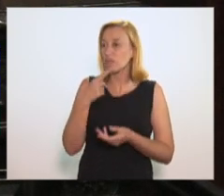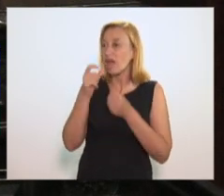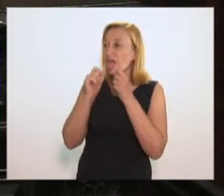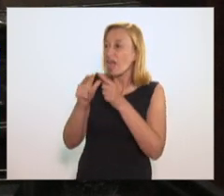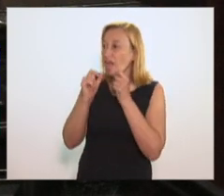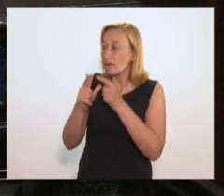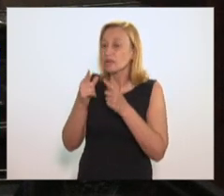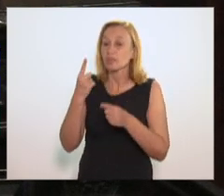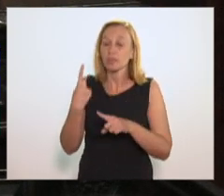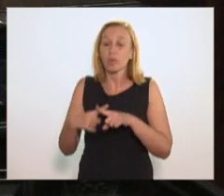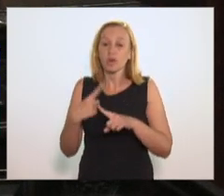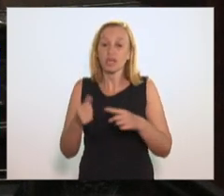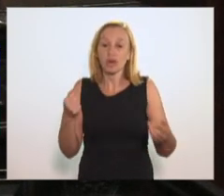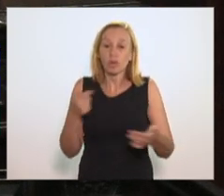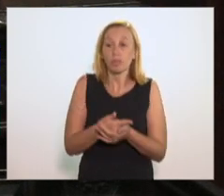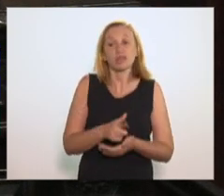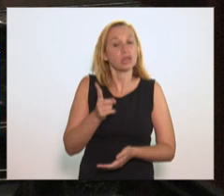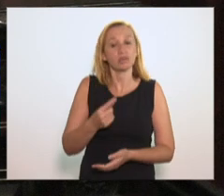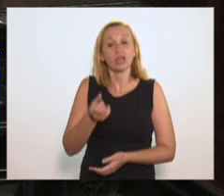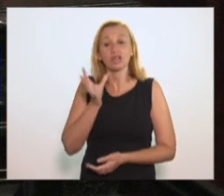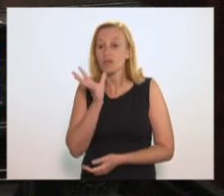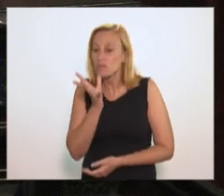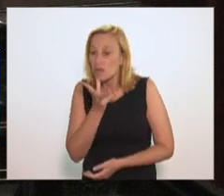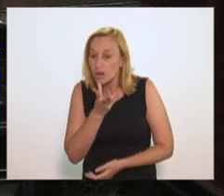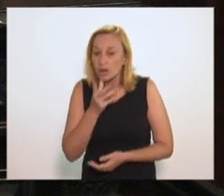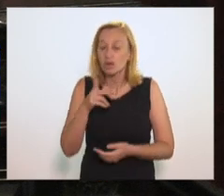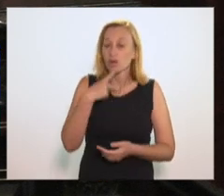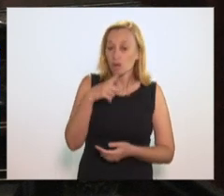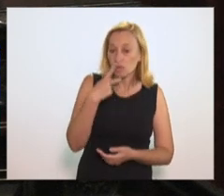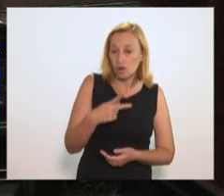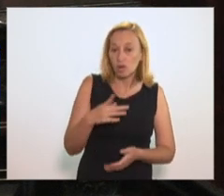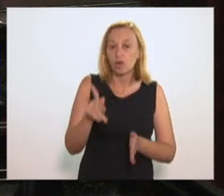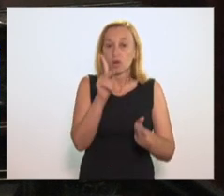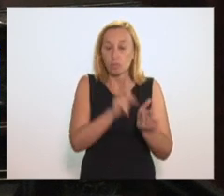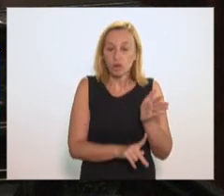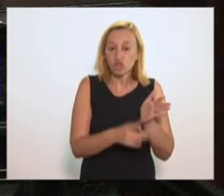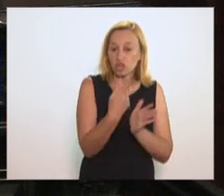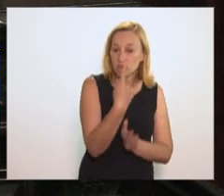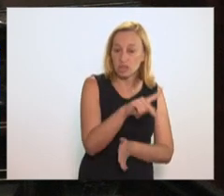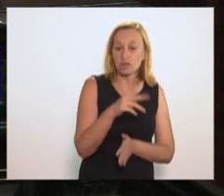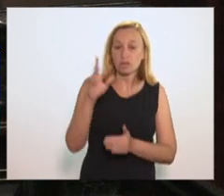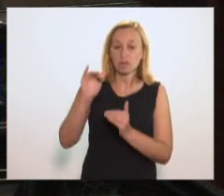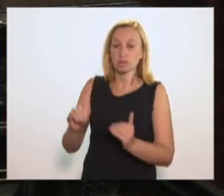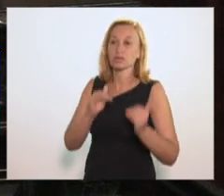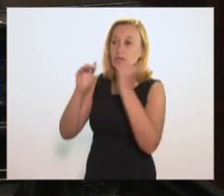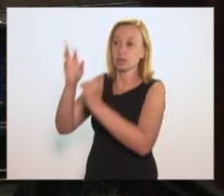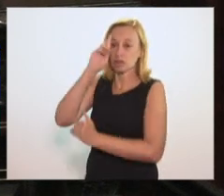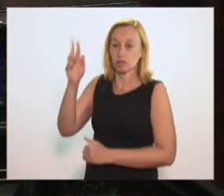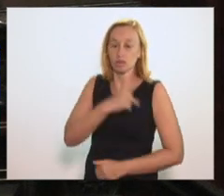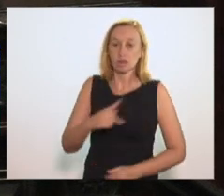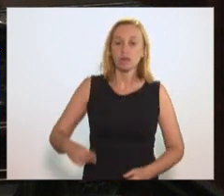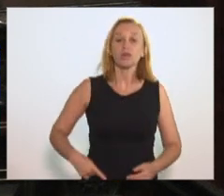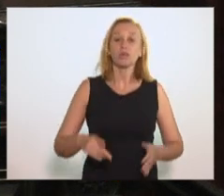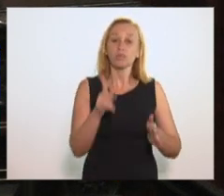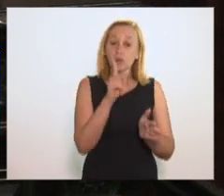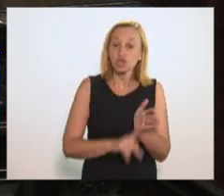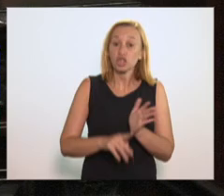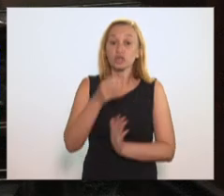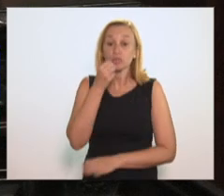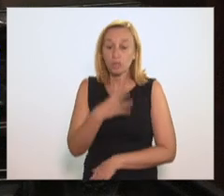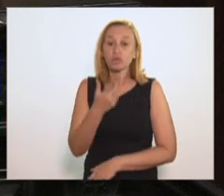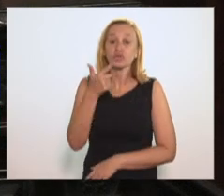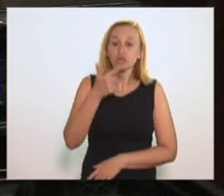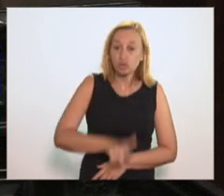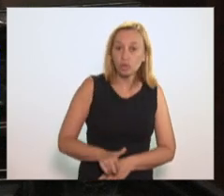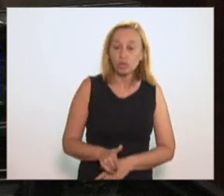esteja comprando estamos lamentando que tenha demorado e como disse o projeto de vossa excelência senhor presidente é um projeto muito bom que mais